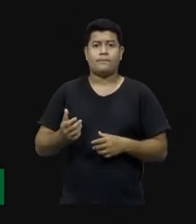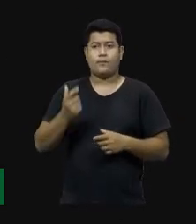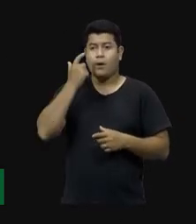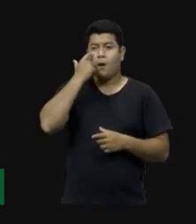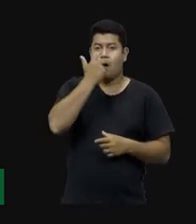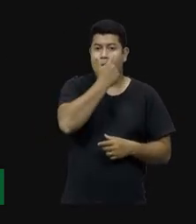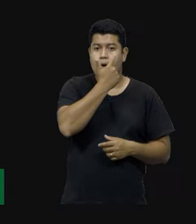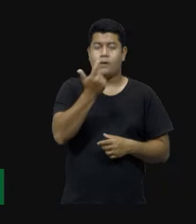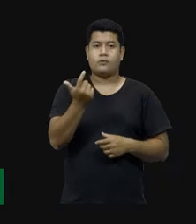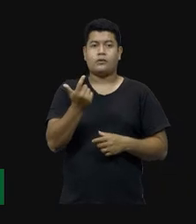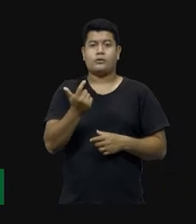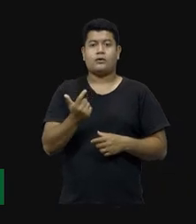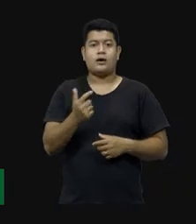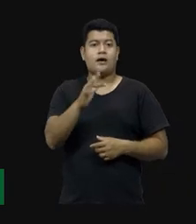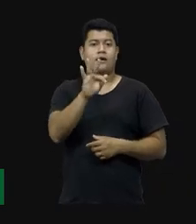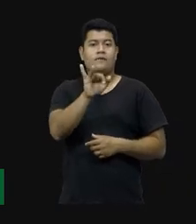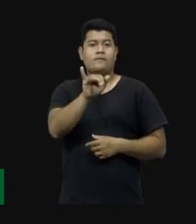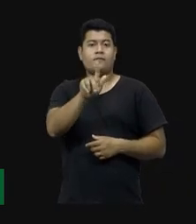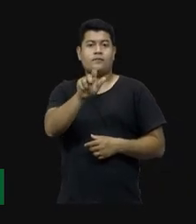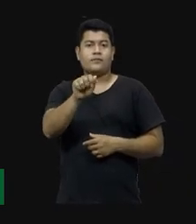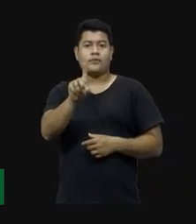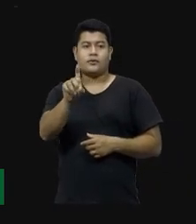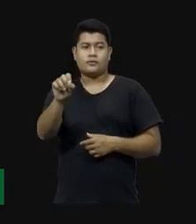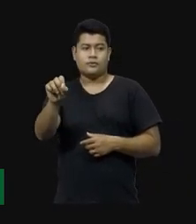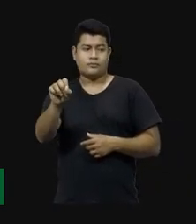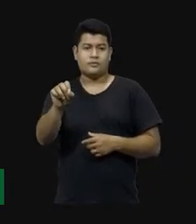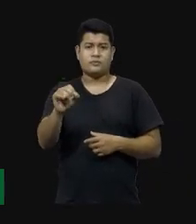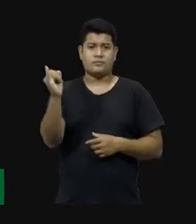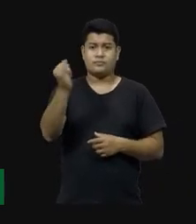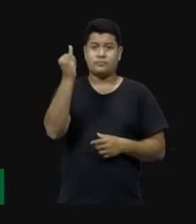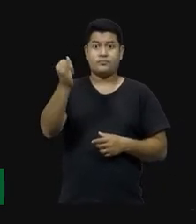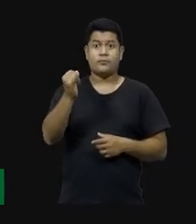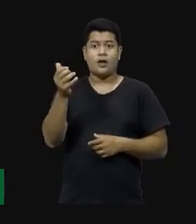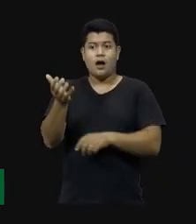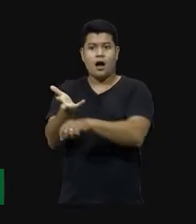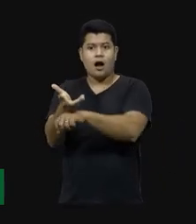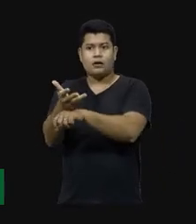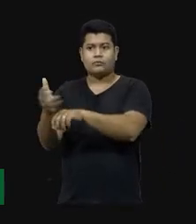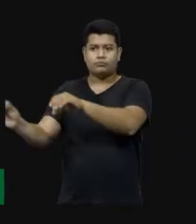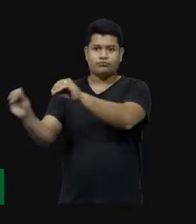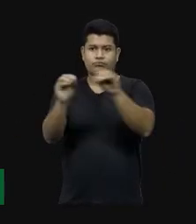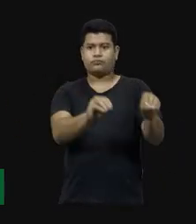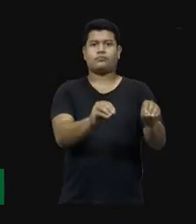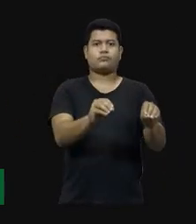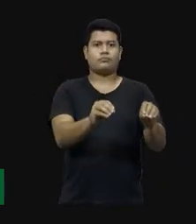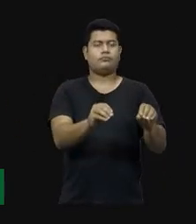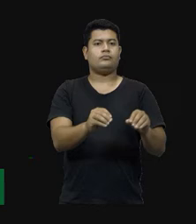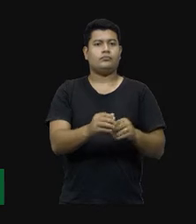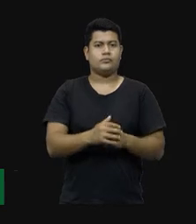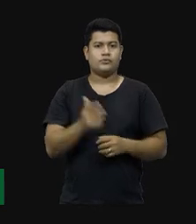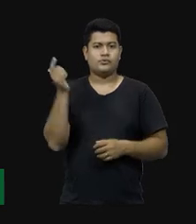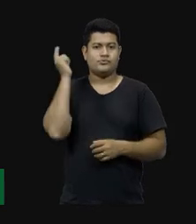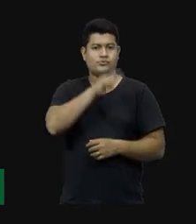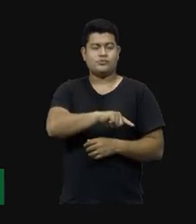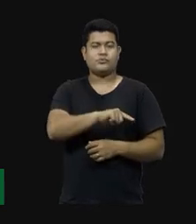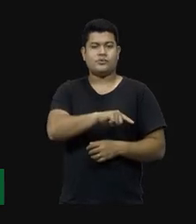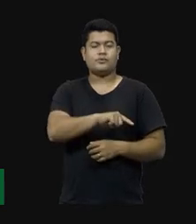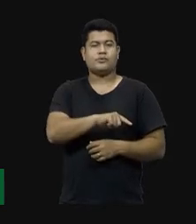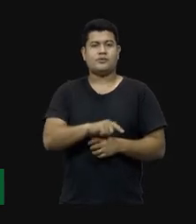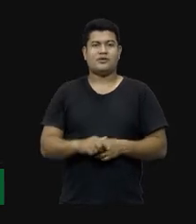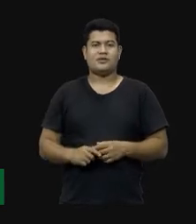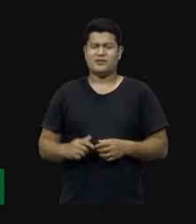oculares e fígado. Importante se faz agilidade nesse tipo de transporte. É que bonita essa foto aí,